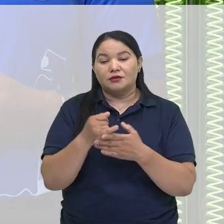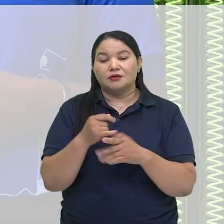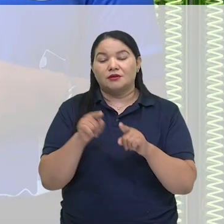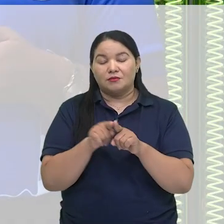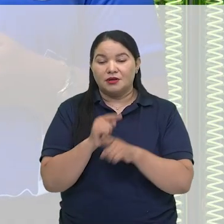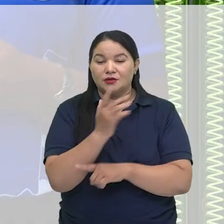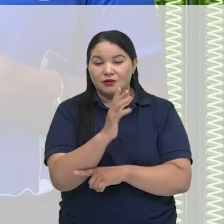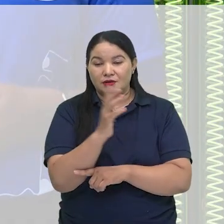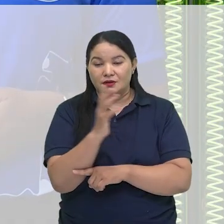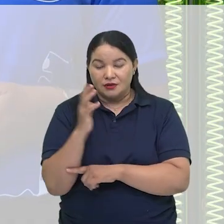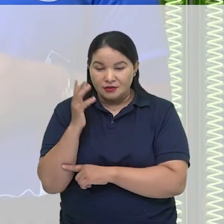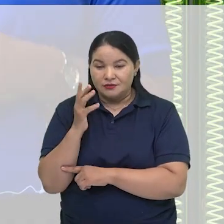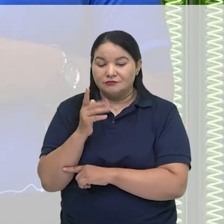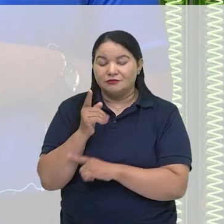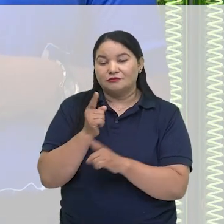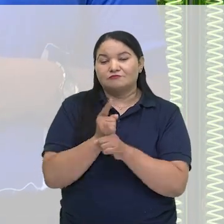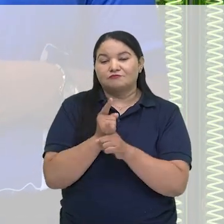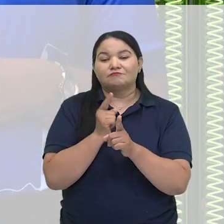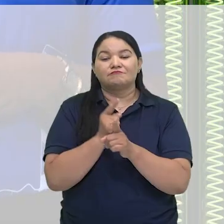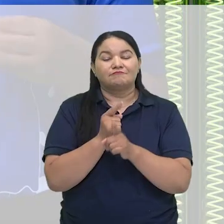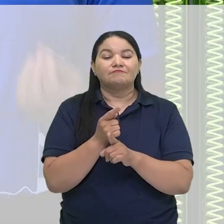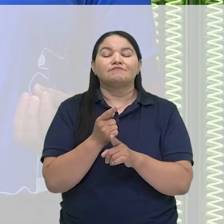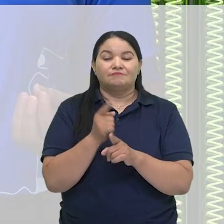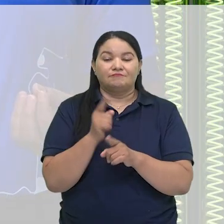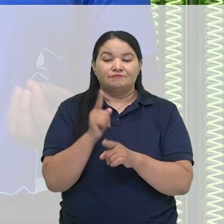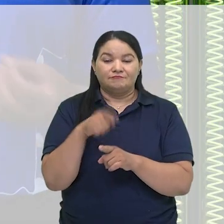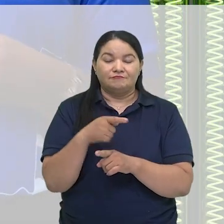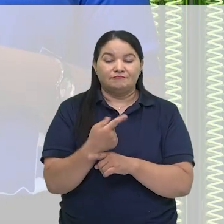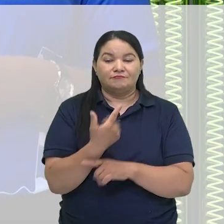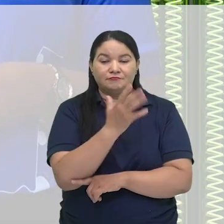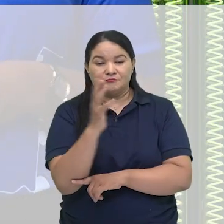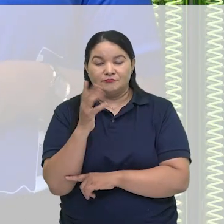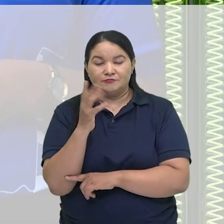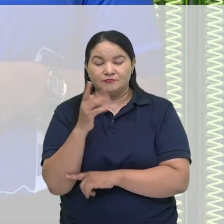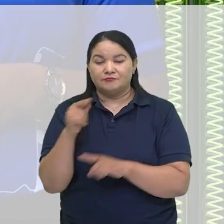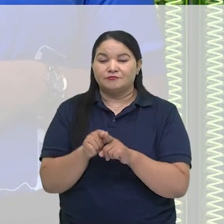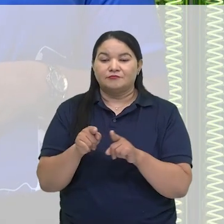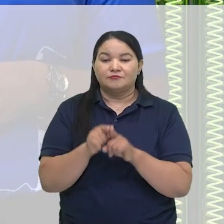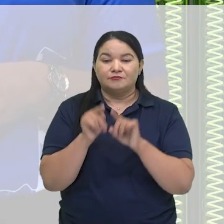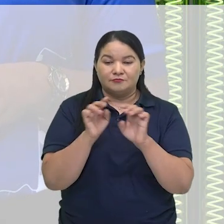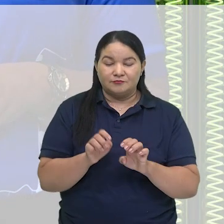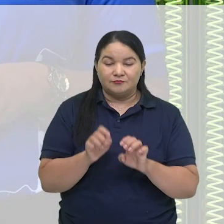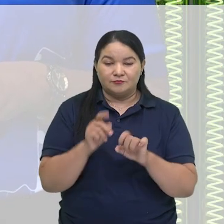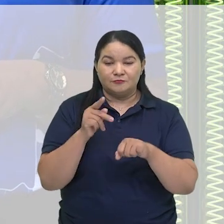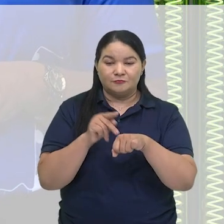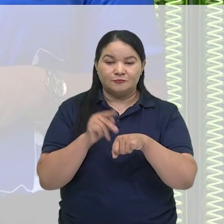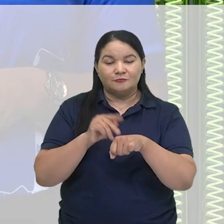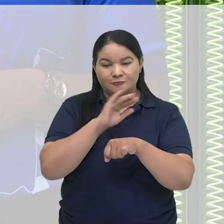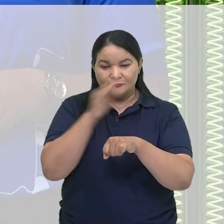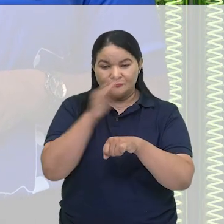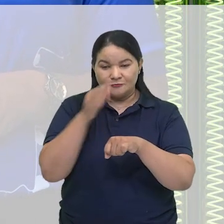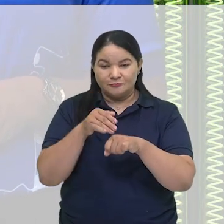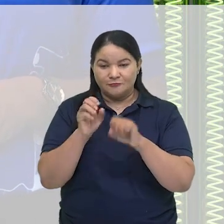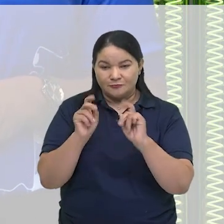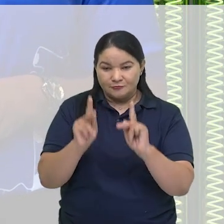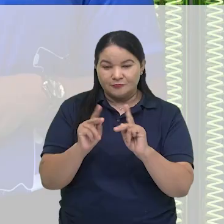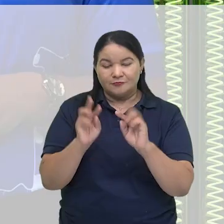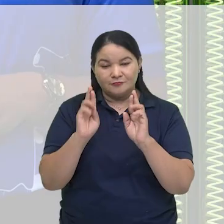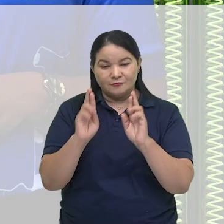são encontrados puros na natureza e na estrutura das rochas, certo?